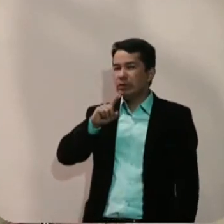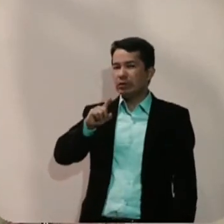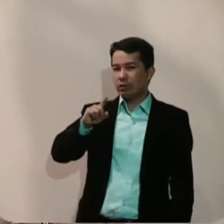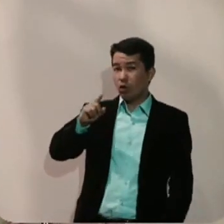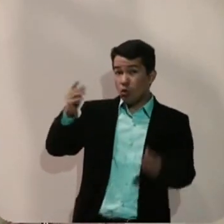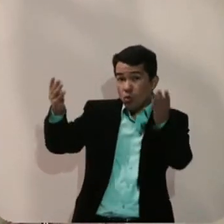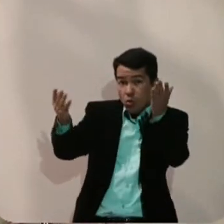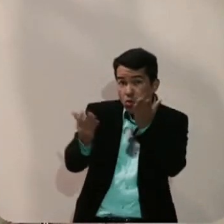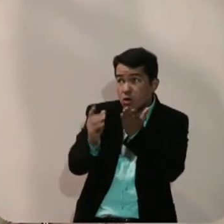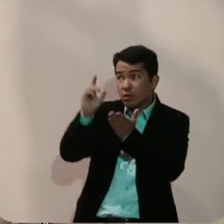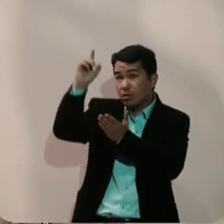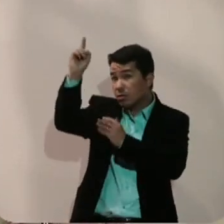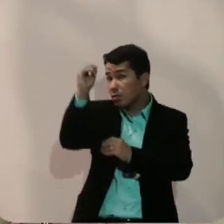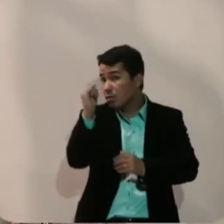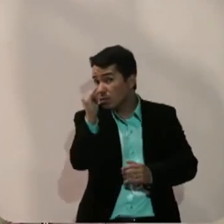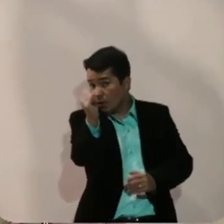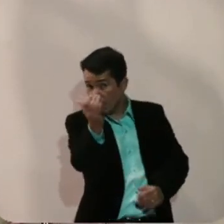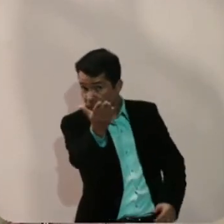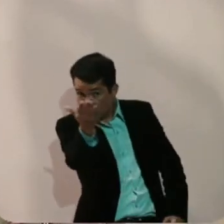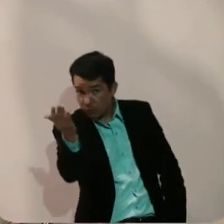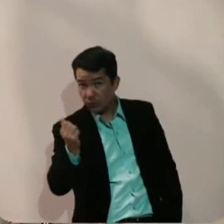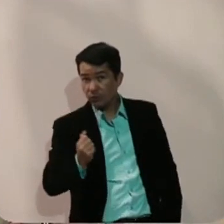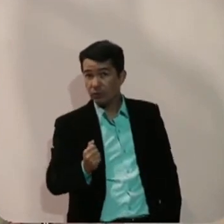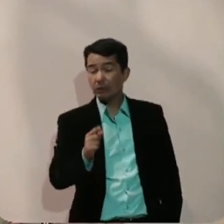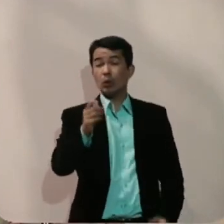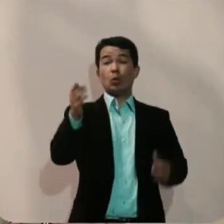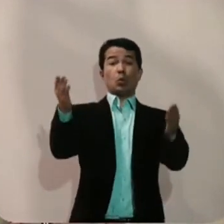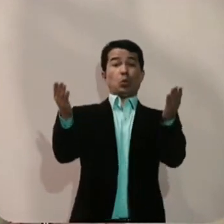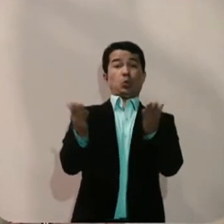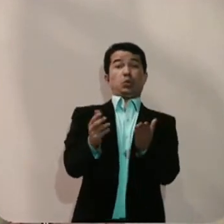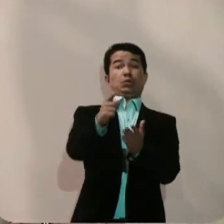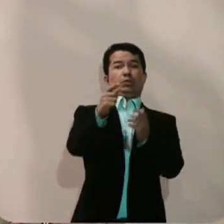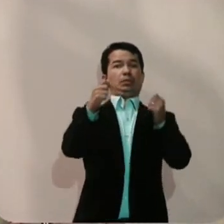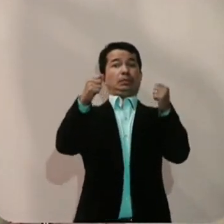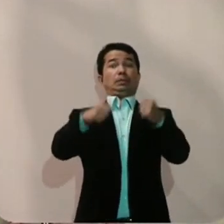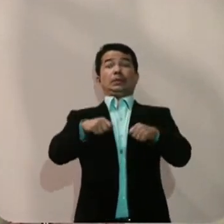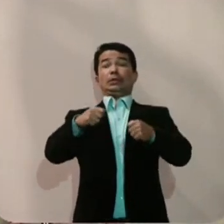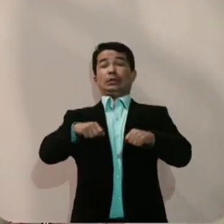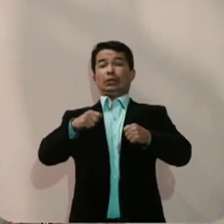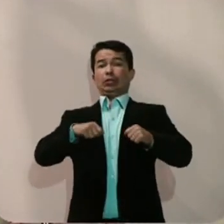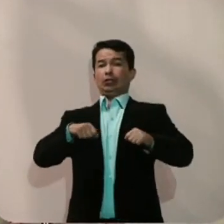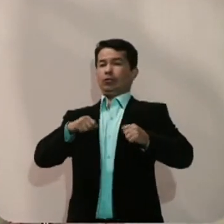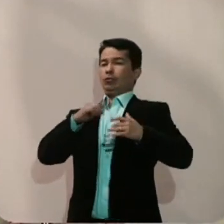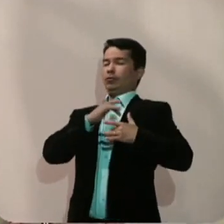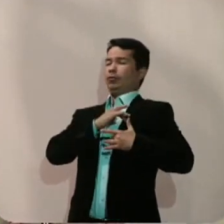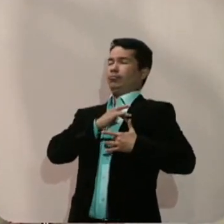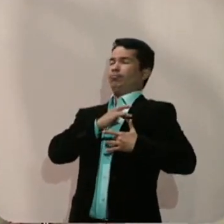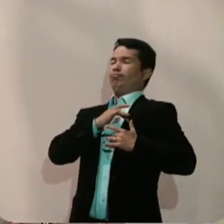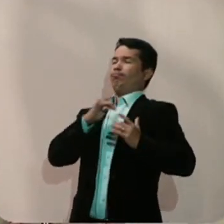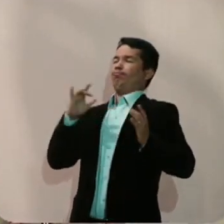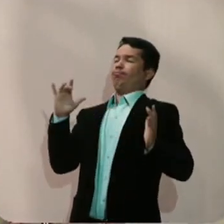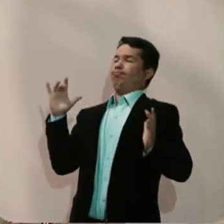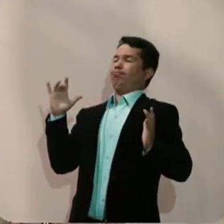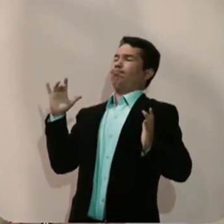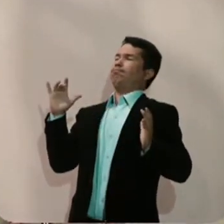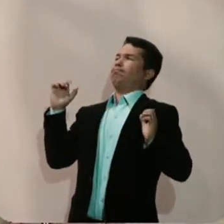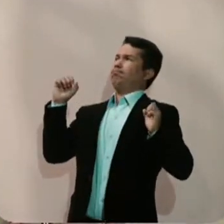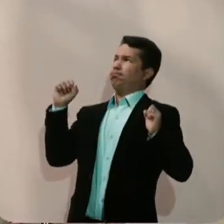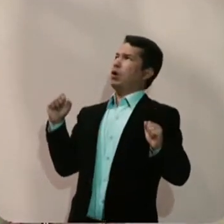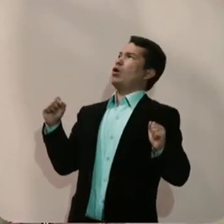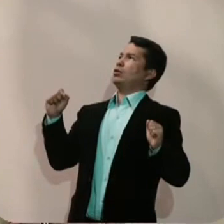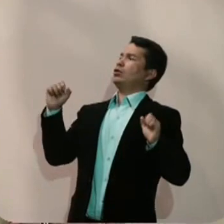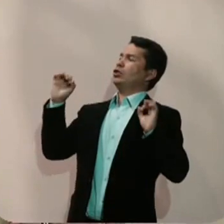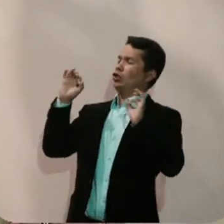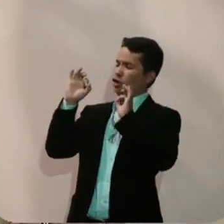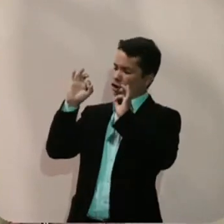se entregar, de você voltar. E é por isso que nessa hora eu queria fazer um convite a você. Eu queria dizer para você, está